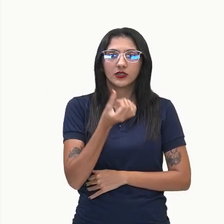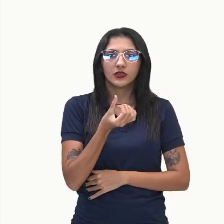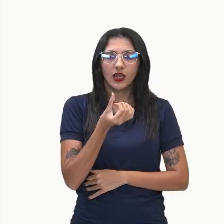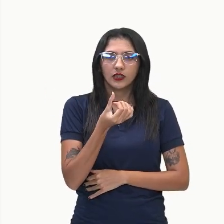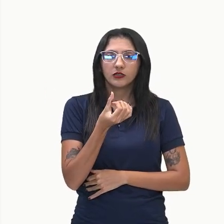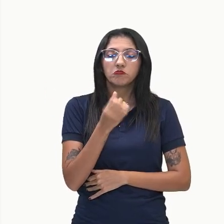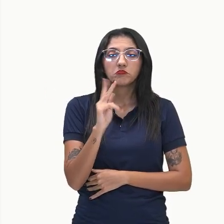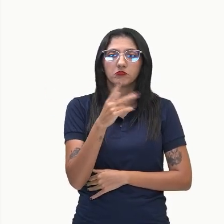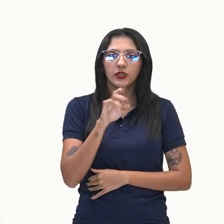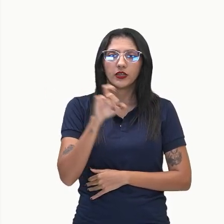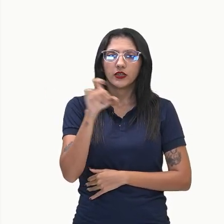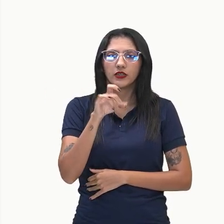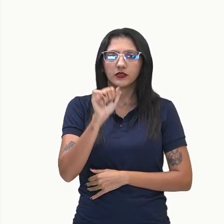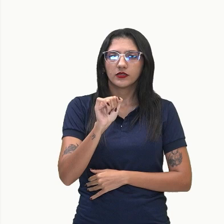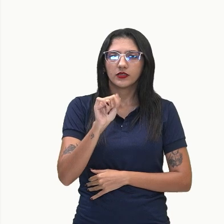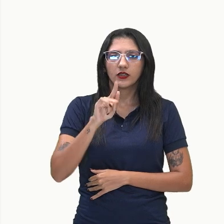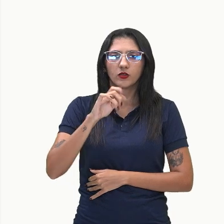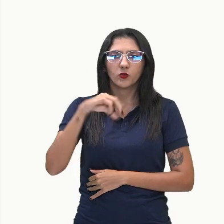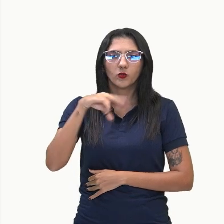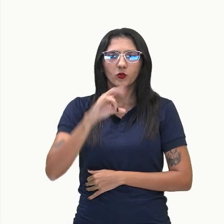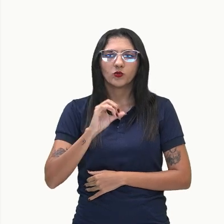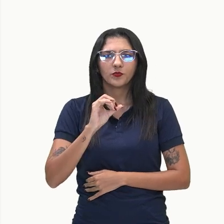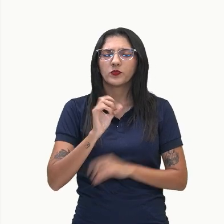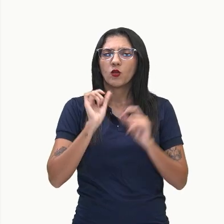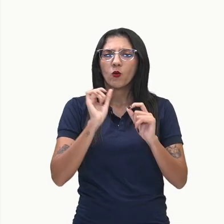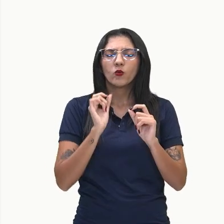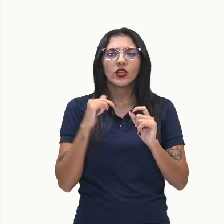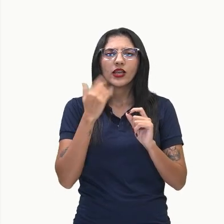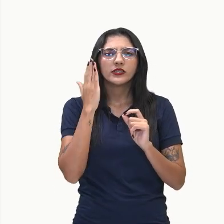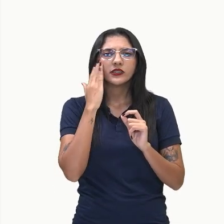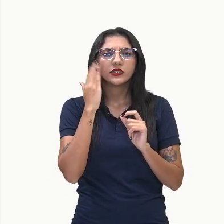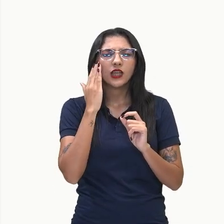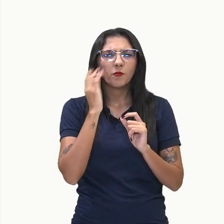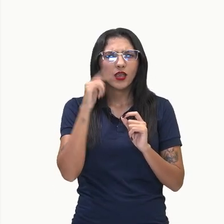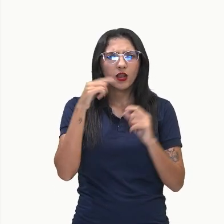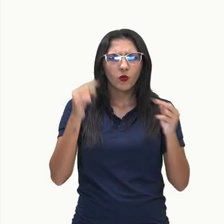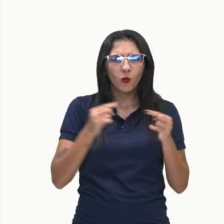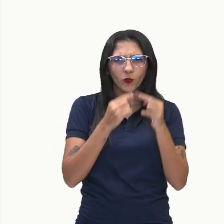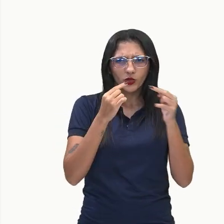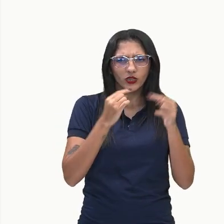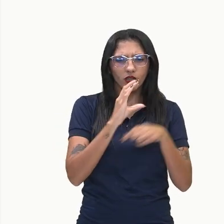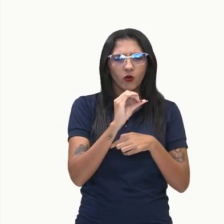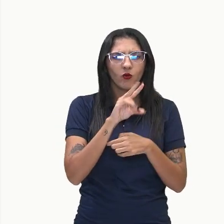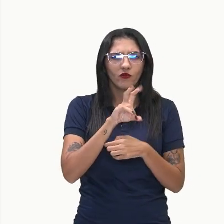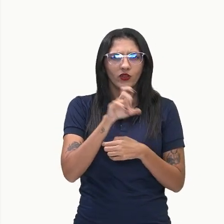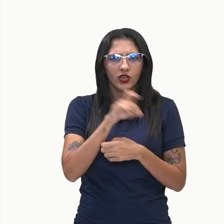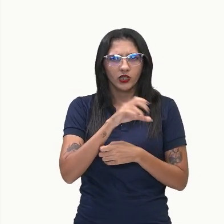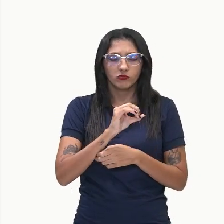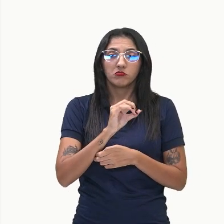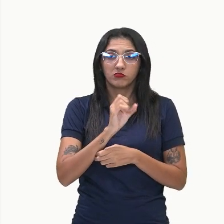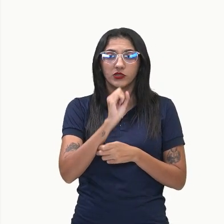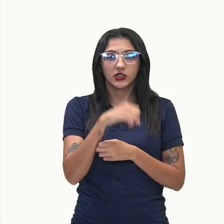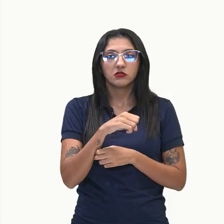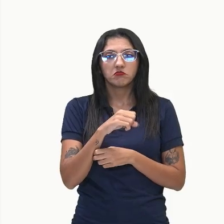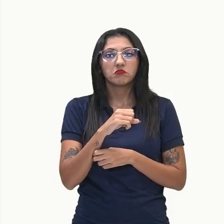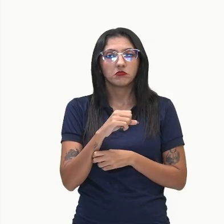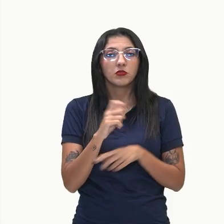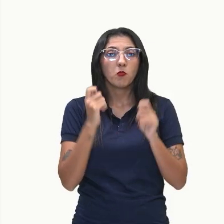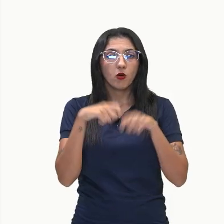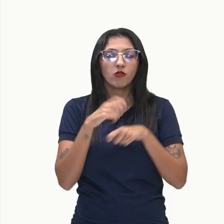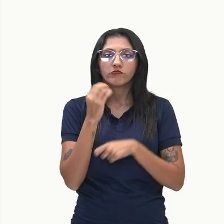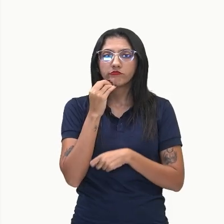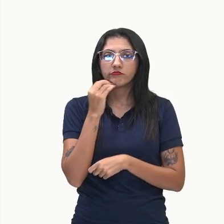um hexágono. E o que é que eu sei sobre esse hexágono? Ele é convexo, sim ou não? Sim. Por quê? Eu posso tentar aqui,